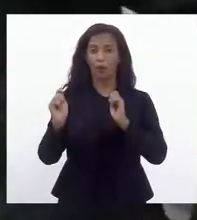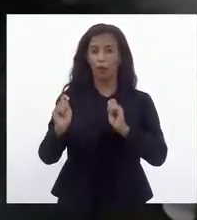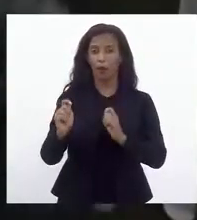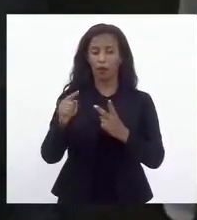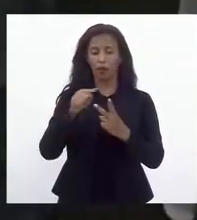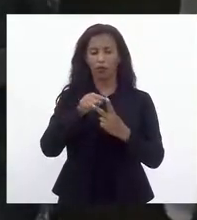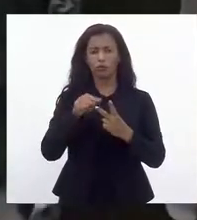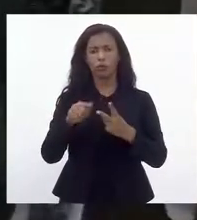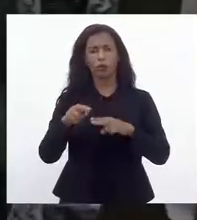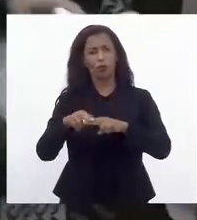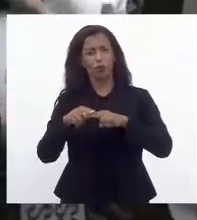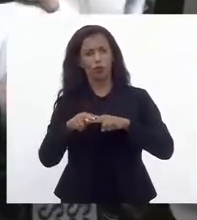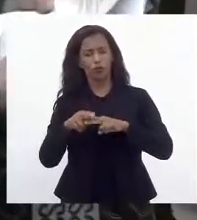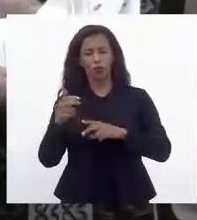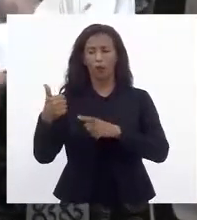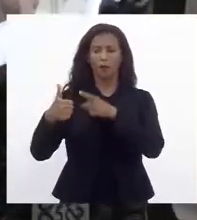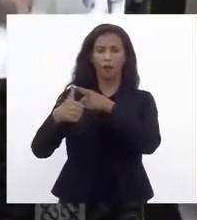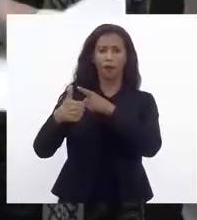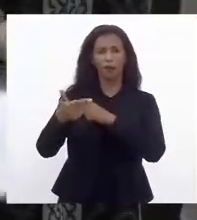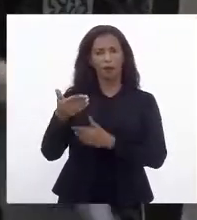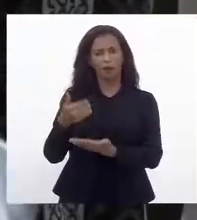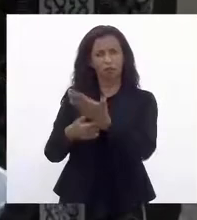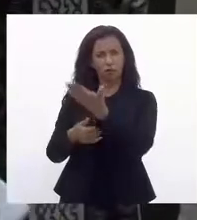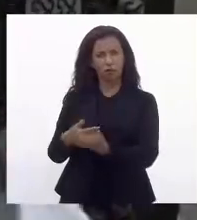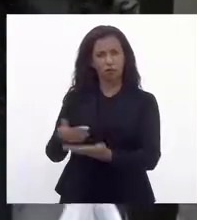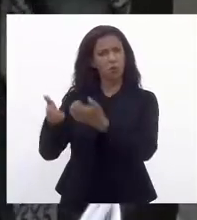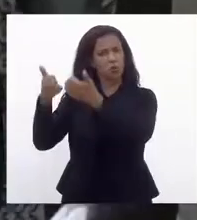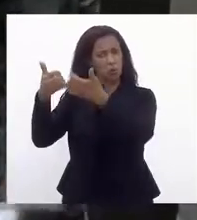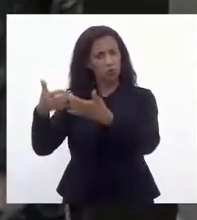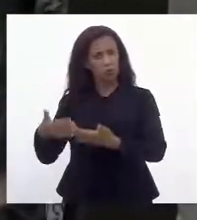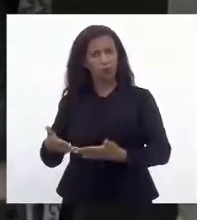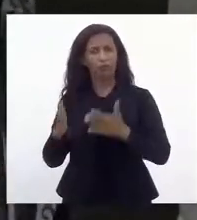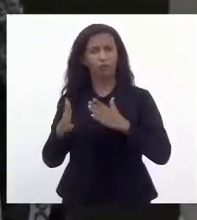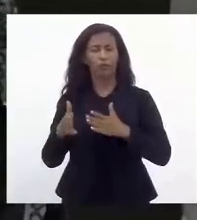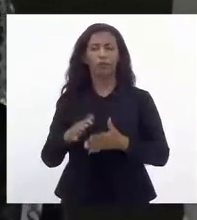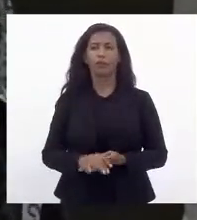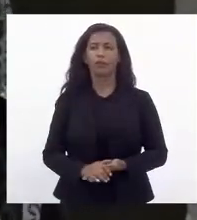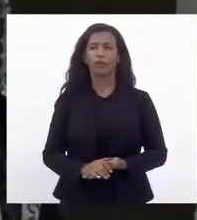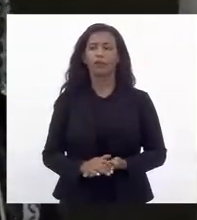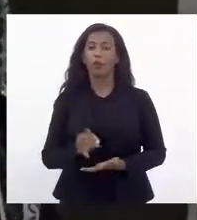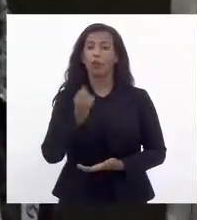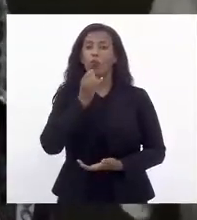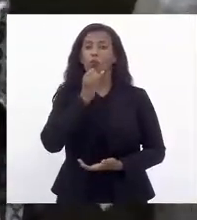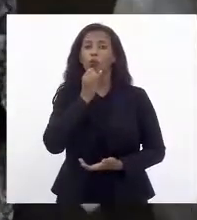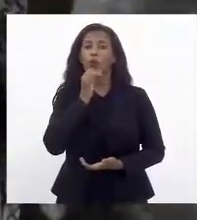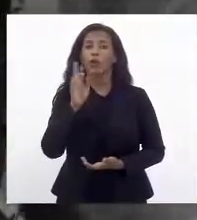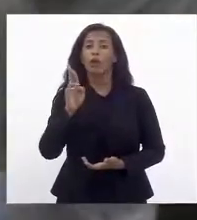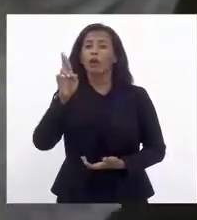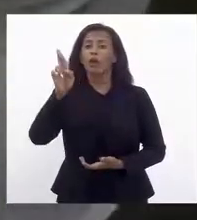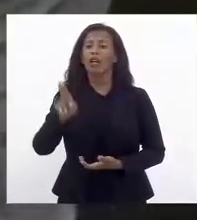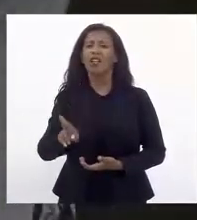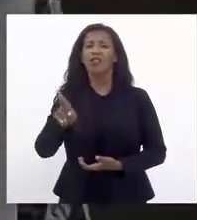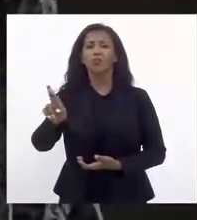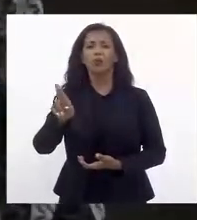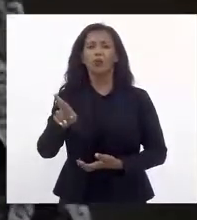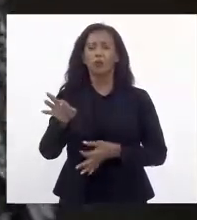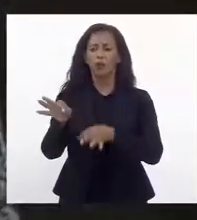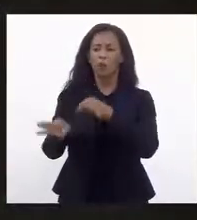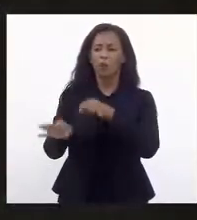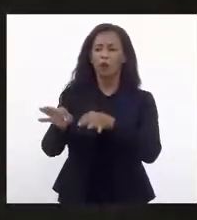duas razões. A primeira é essa que Vossa Excelência disse, uma medida, por exemplo, responder um processo